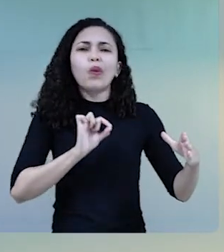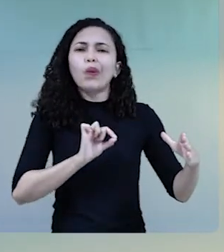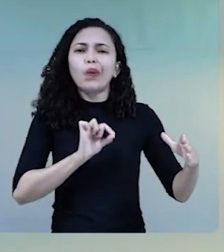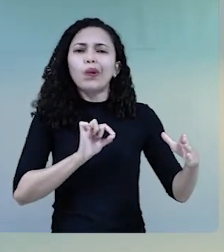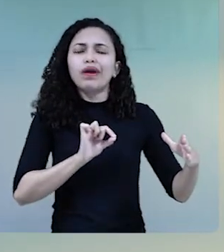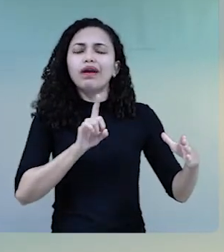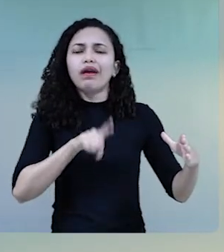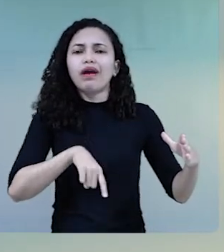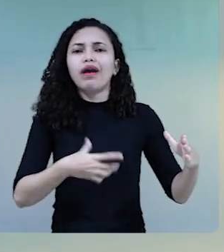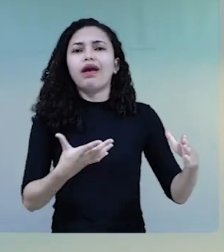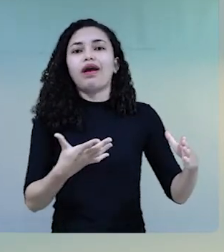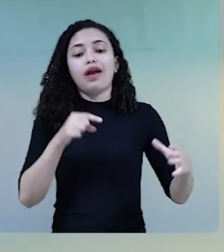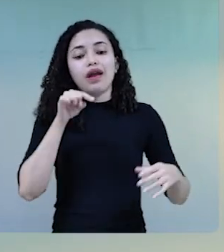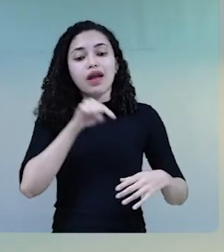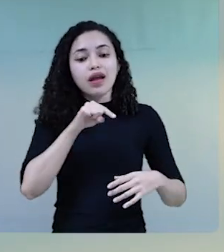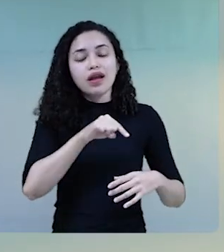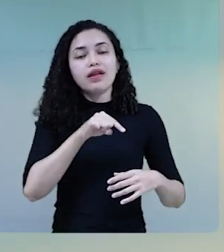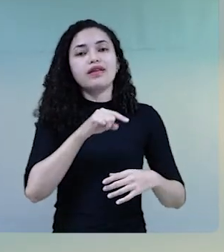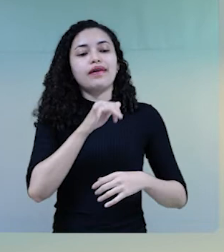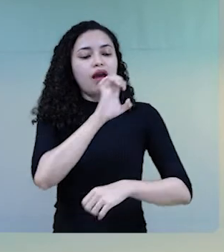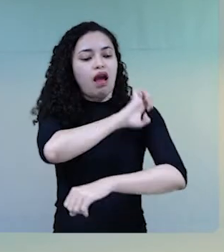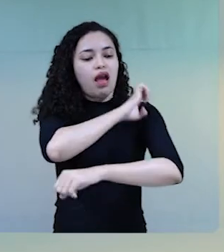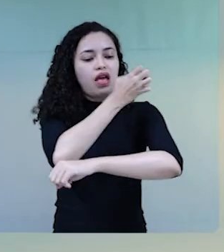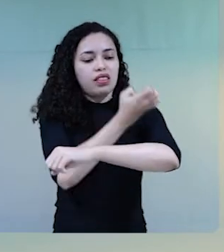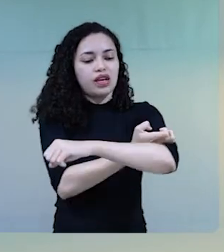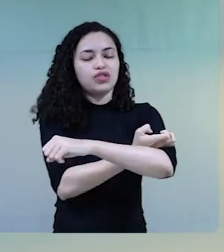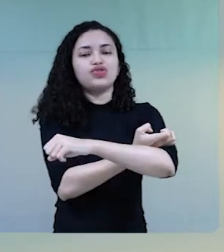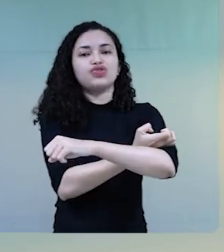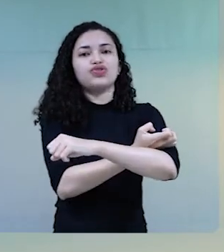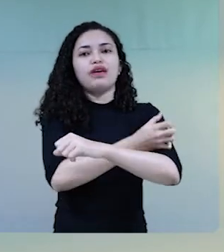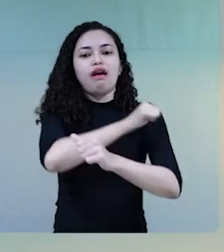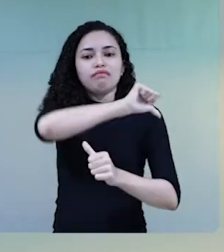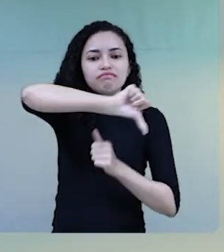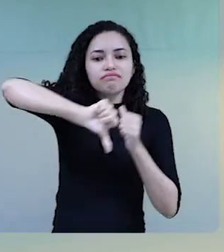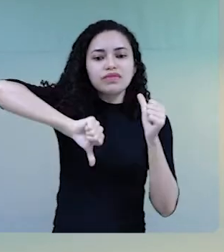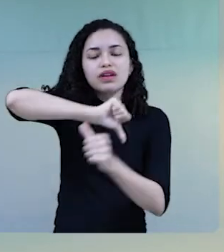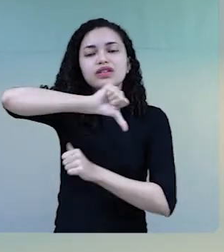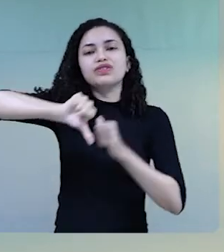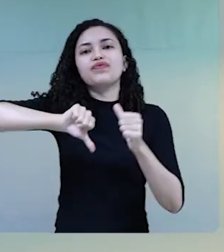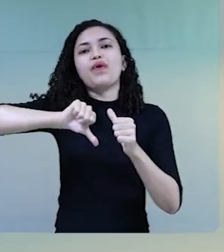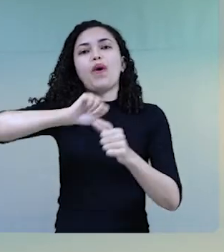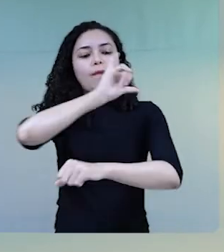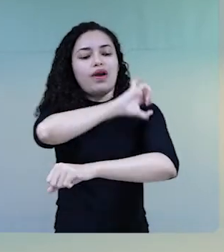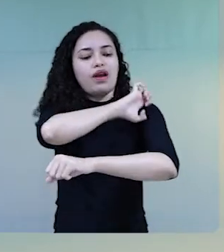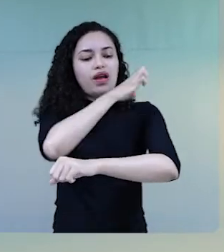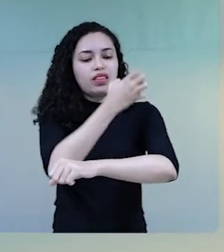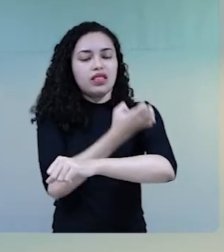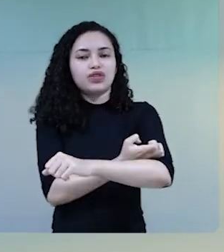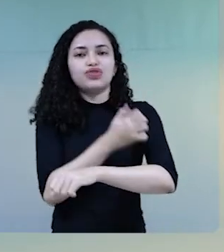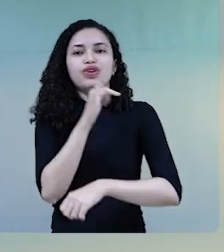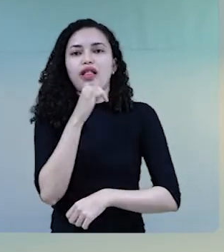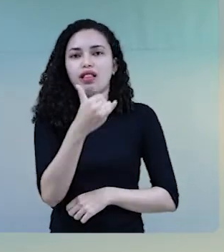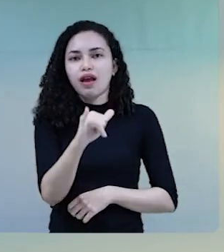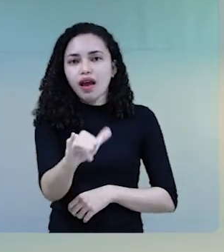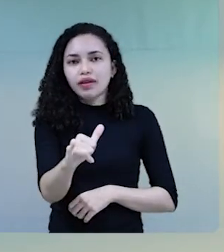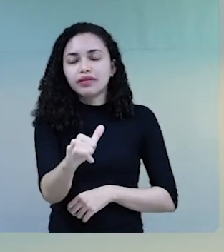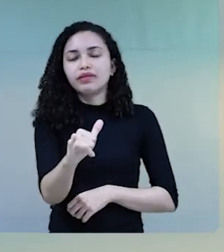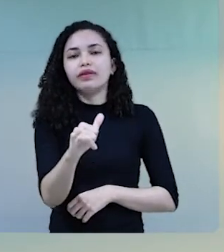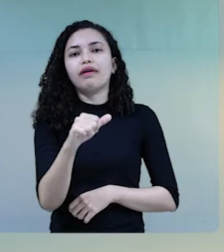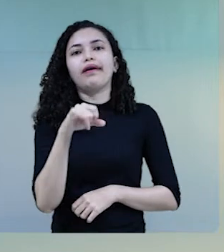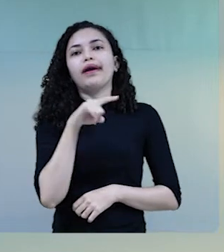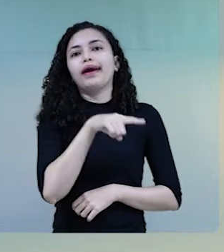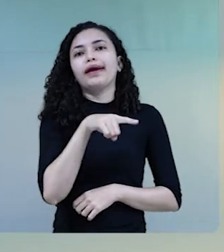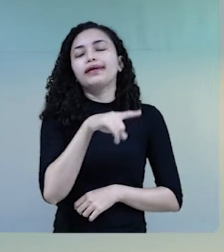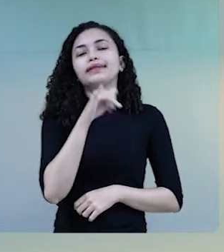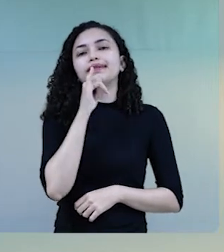energia em energia elétrica. Então, vamos entender. O que é um aerogerador ou um gerador mecânico? É aquele que transforma